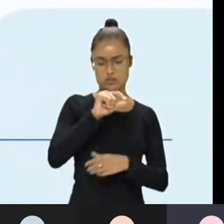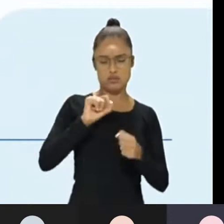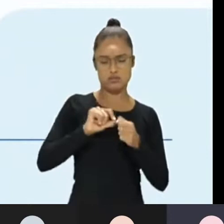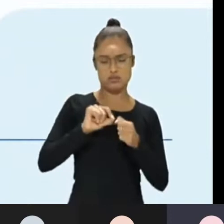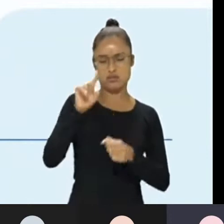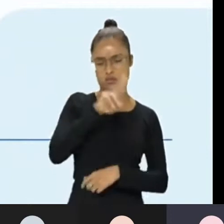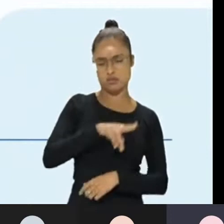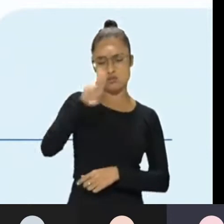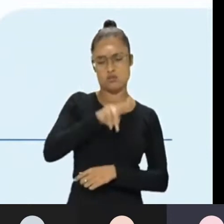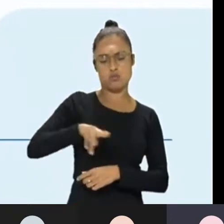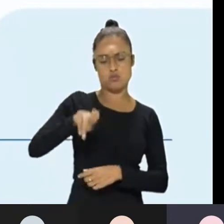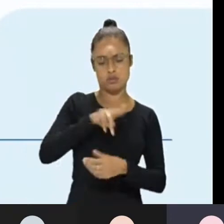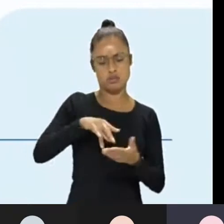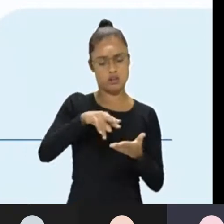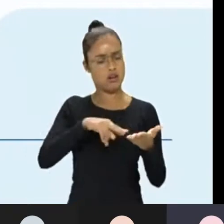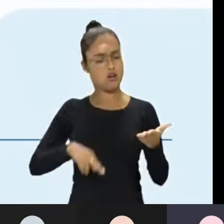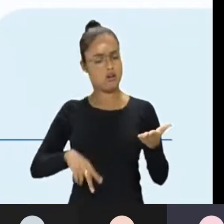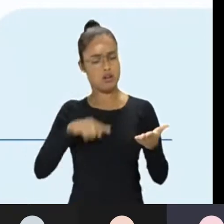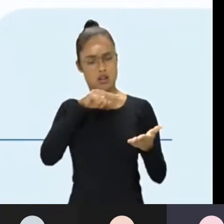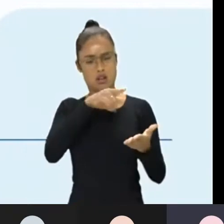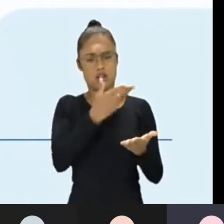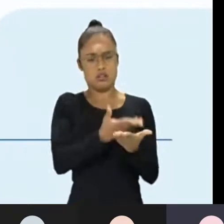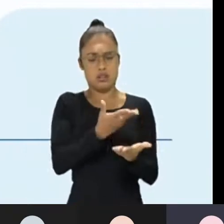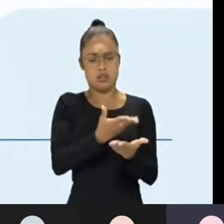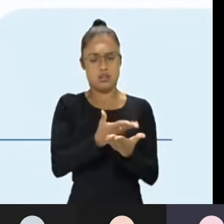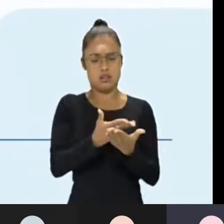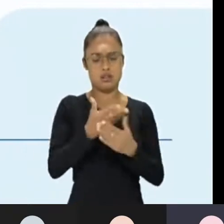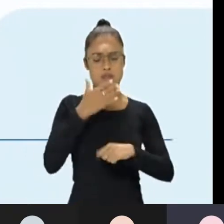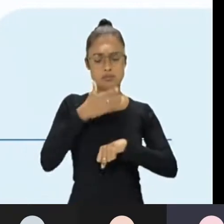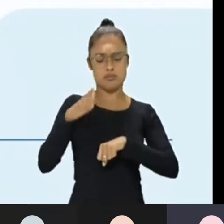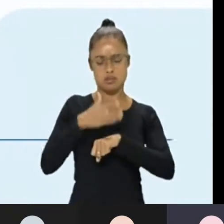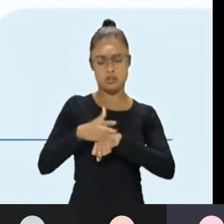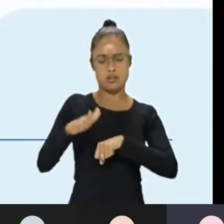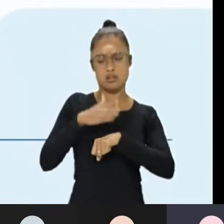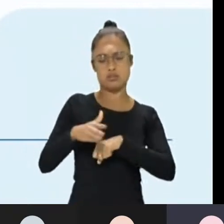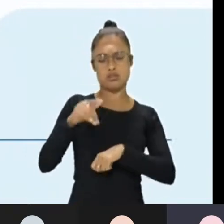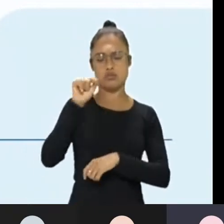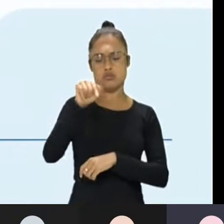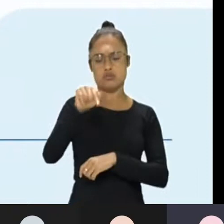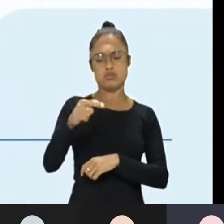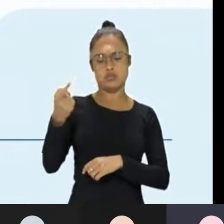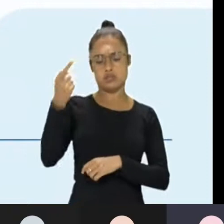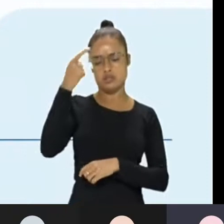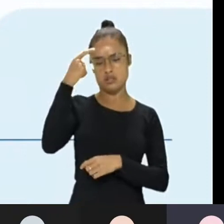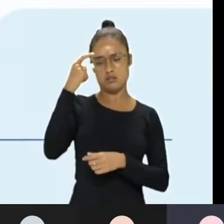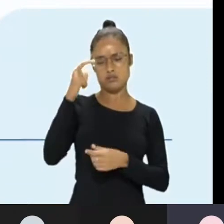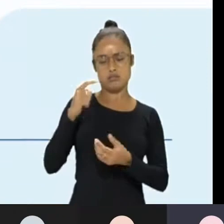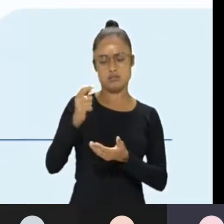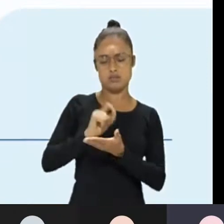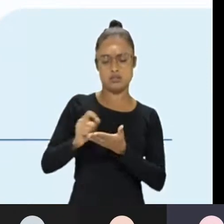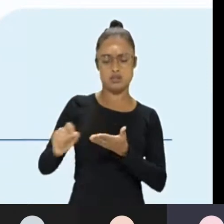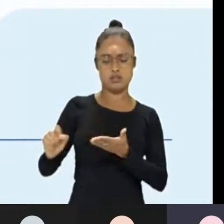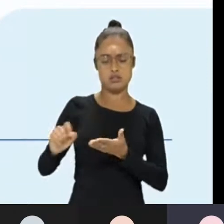de aula prática, você pode fazer a cotagem. Então, na Câmara de